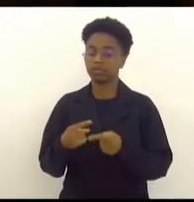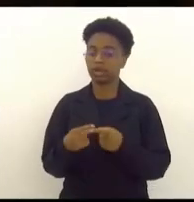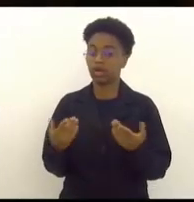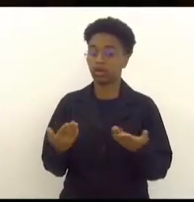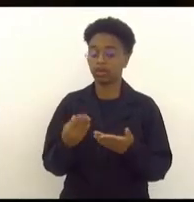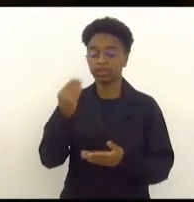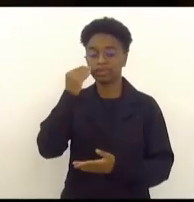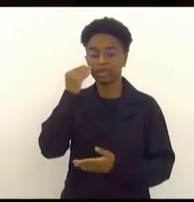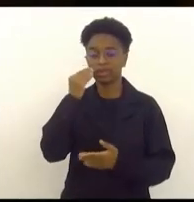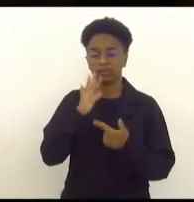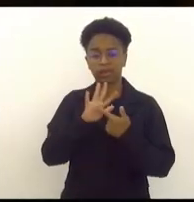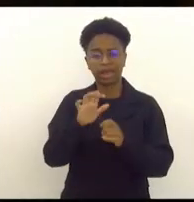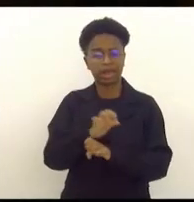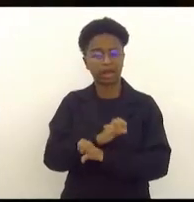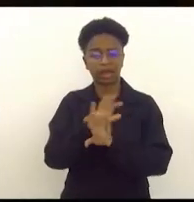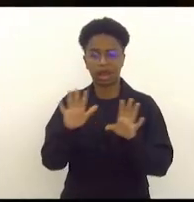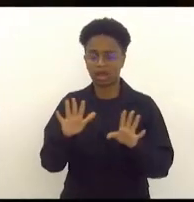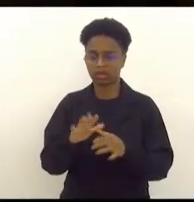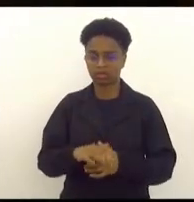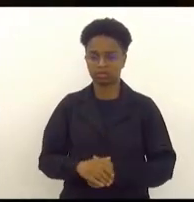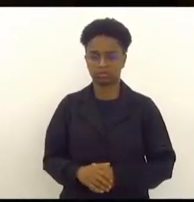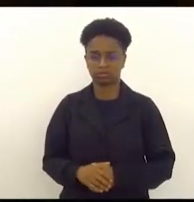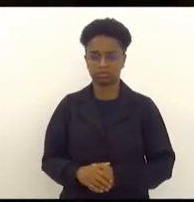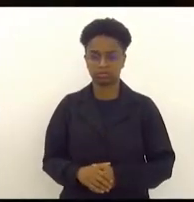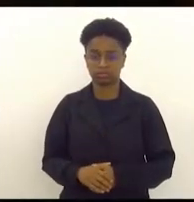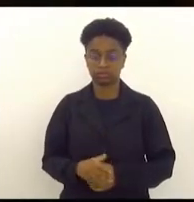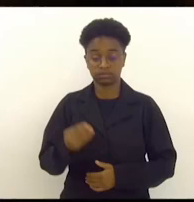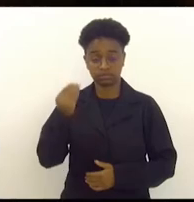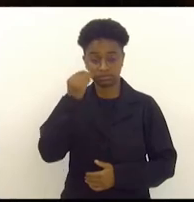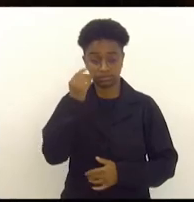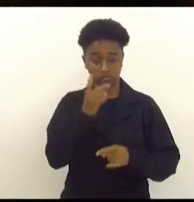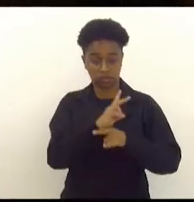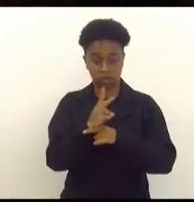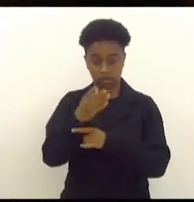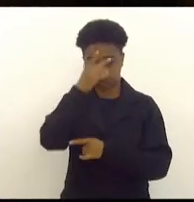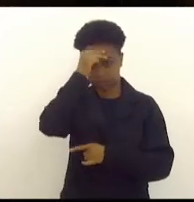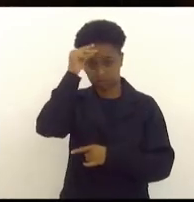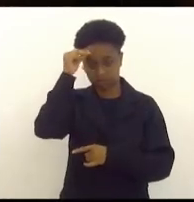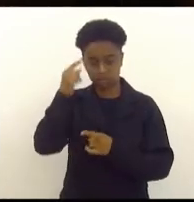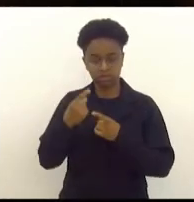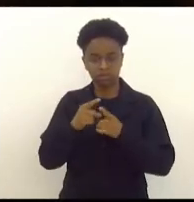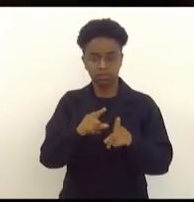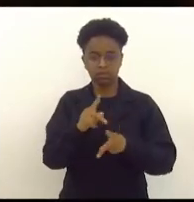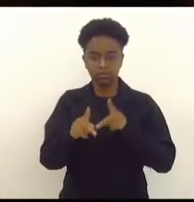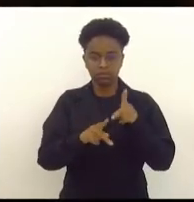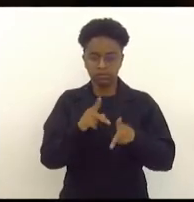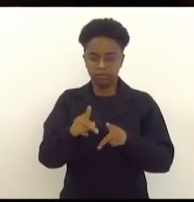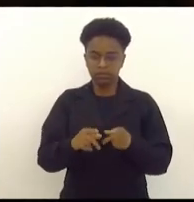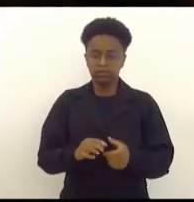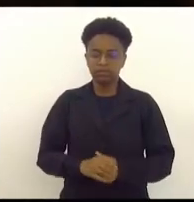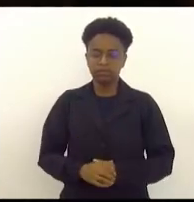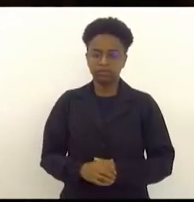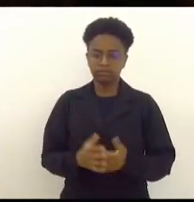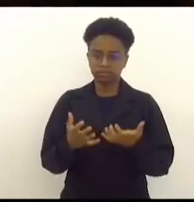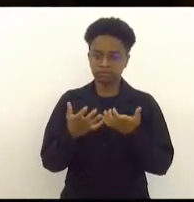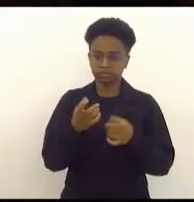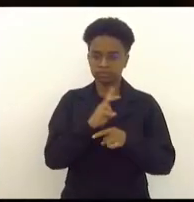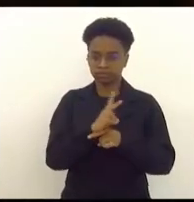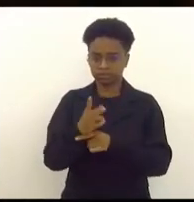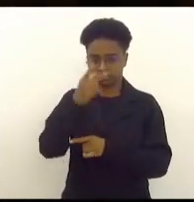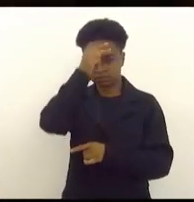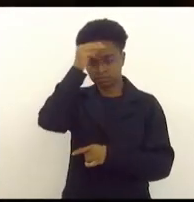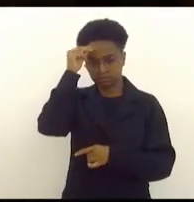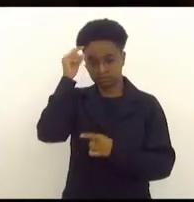de forma clara e objetiva colocar a guarda municipal contra a população colocar a guarda municipal